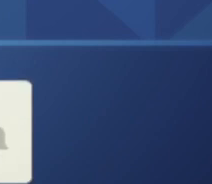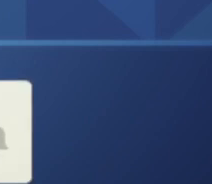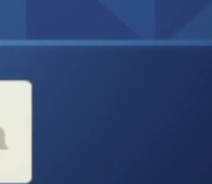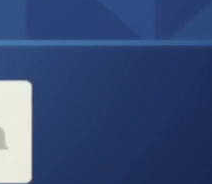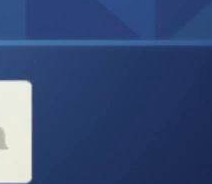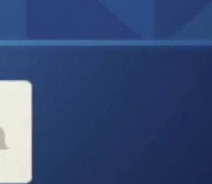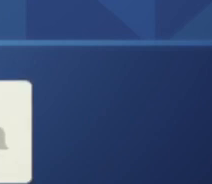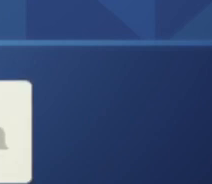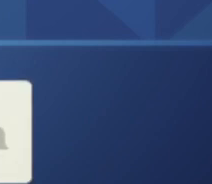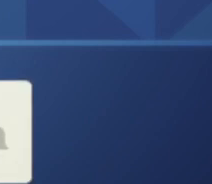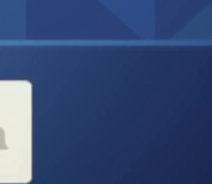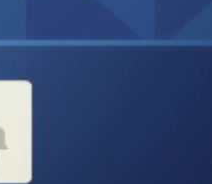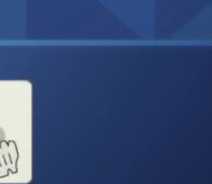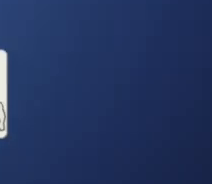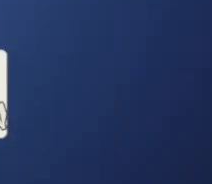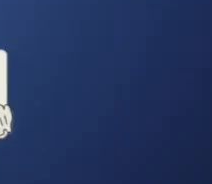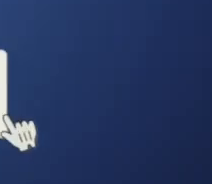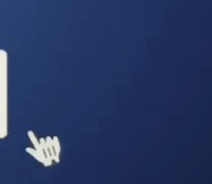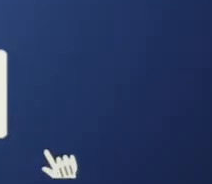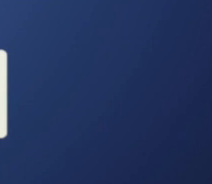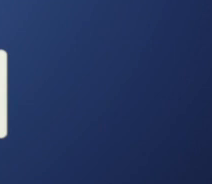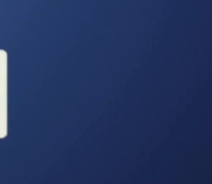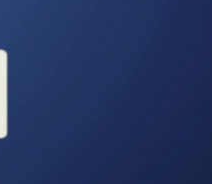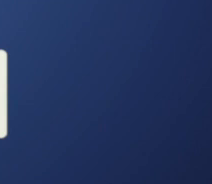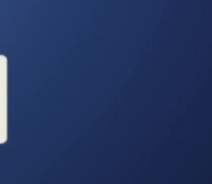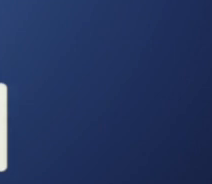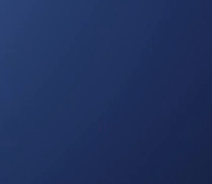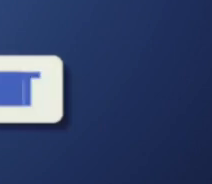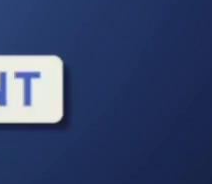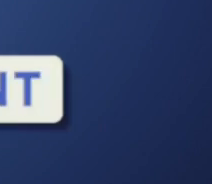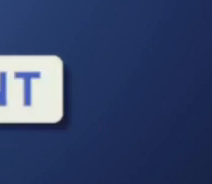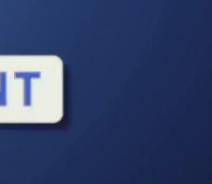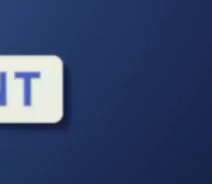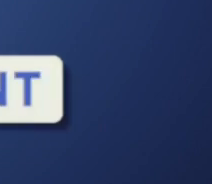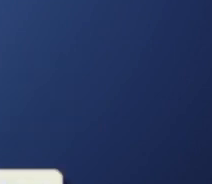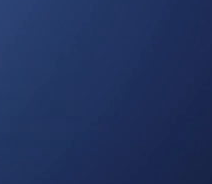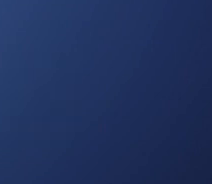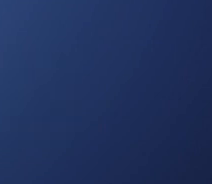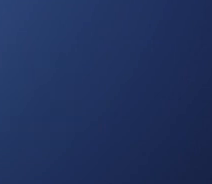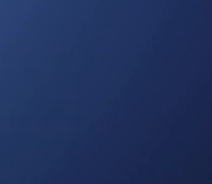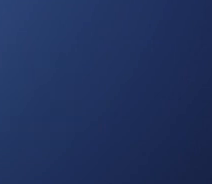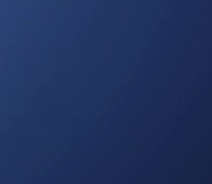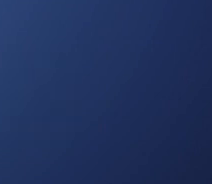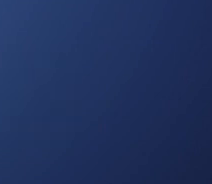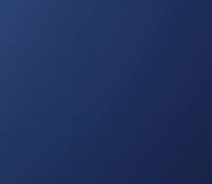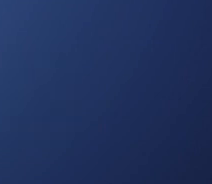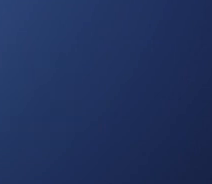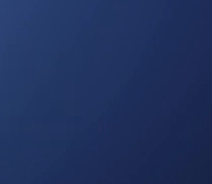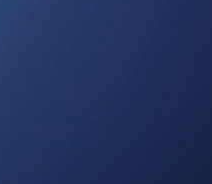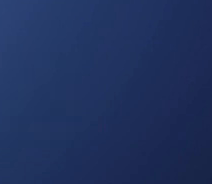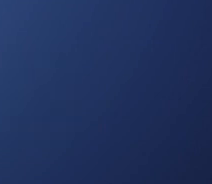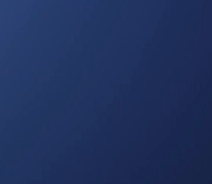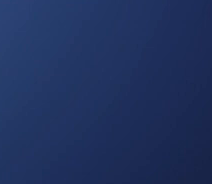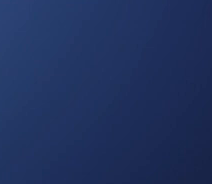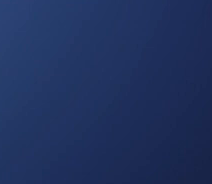no factuais que tá lua inscreva. No hanehan butang notifikasi, hodi fo komentari no fa tutan ba media selo.